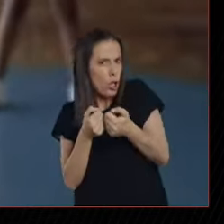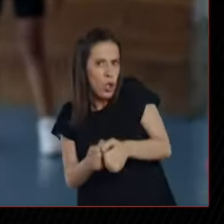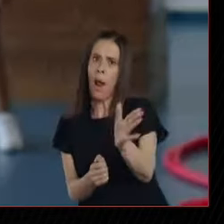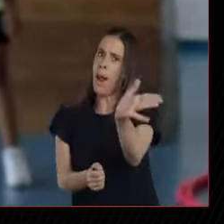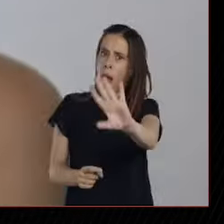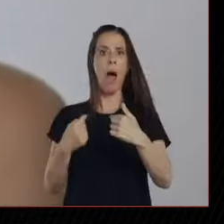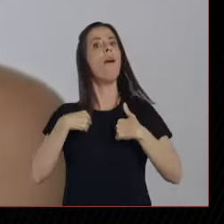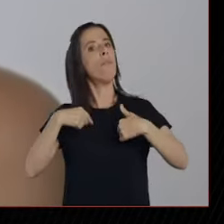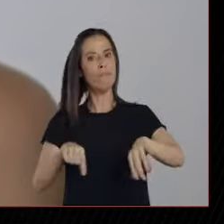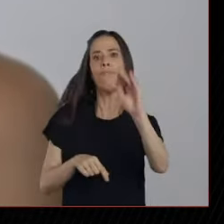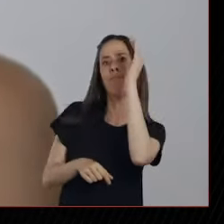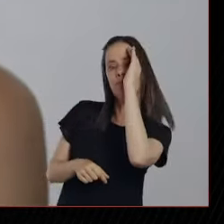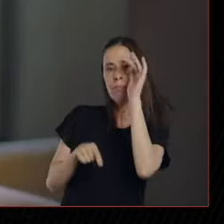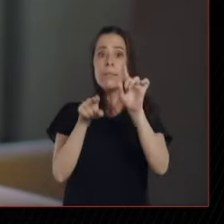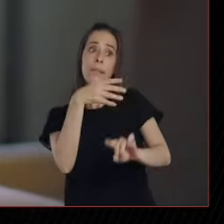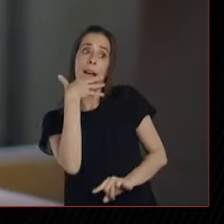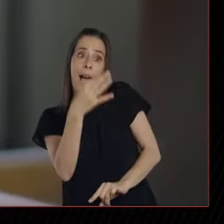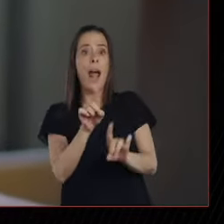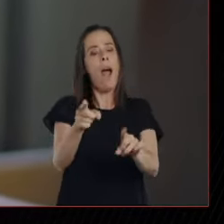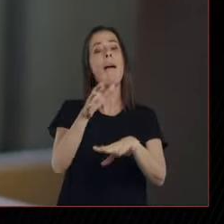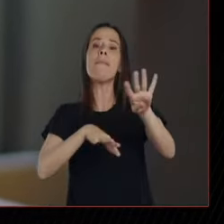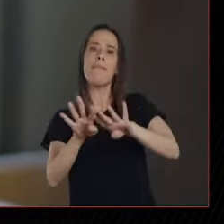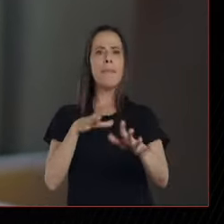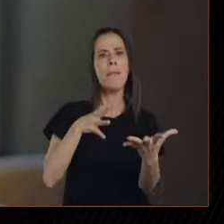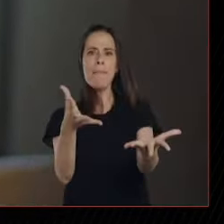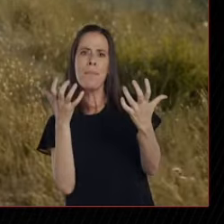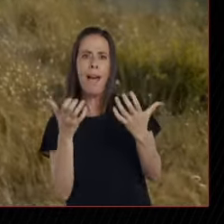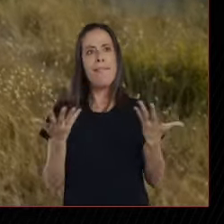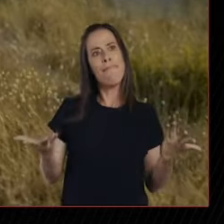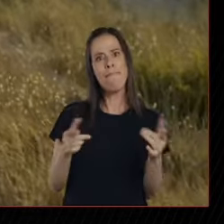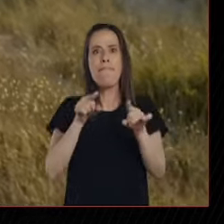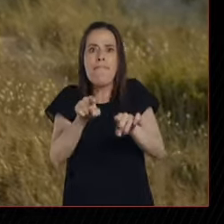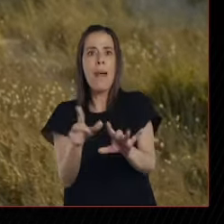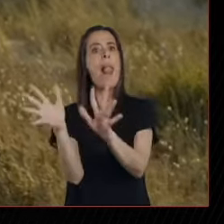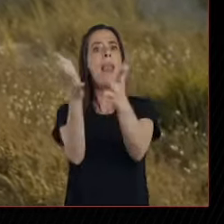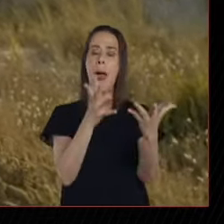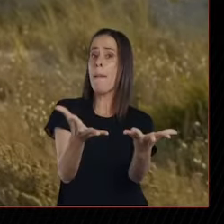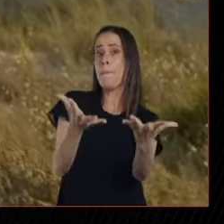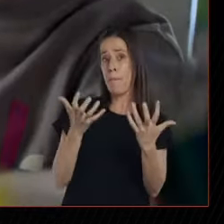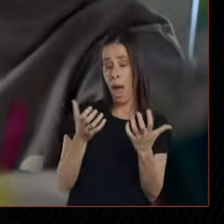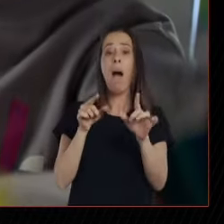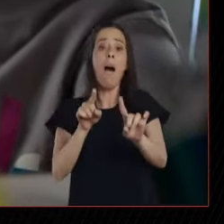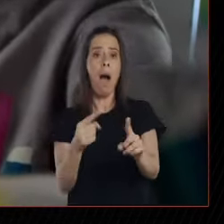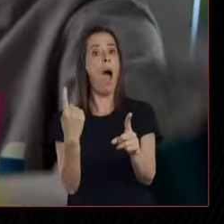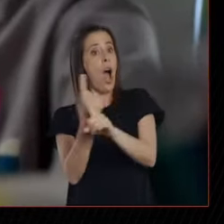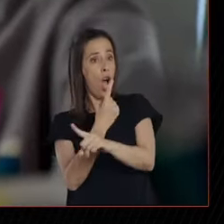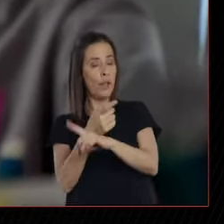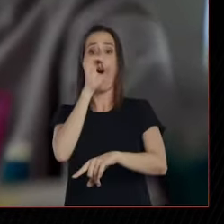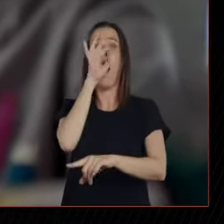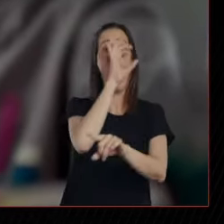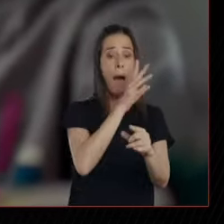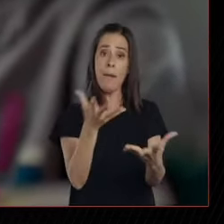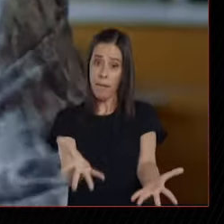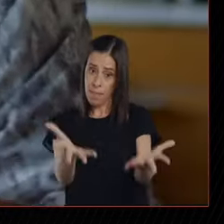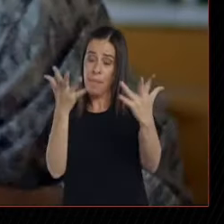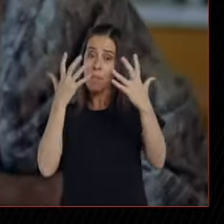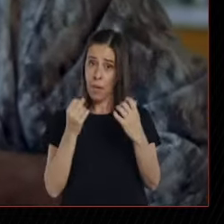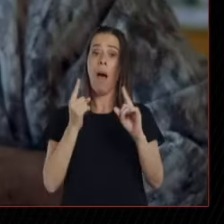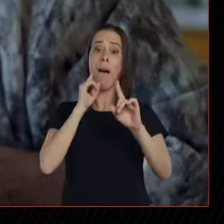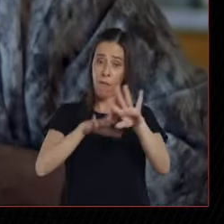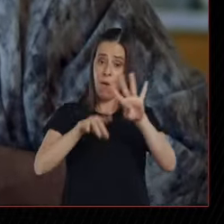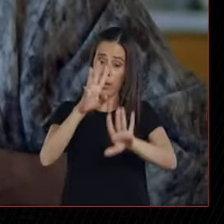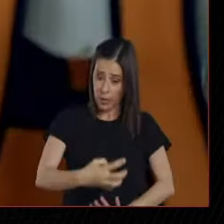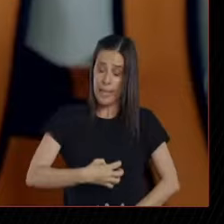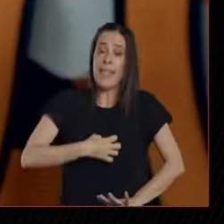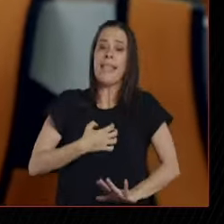A poker face da miúda. O que é que te apetece fazer? Onde é que queres ir? Há tanto para conhecer, se quiseres conhecer-te faz